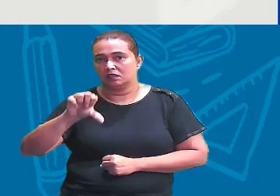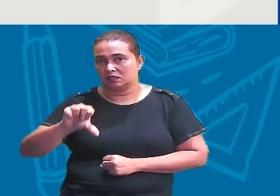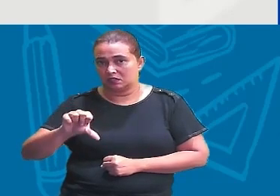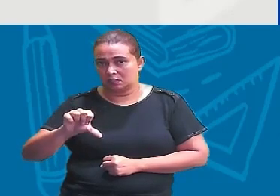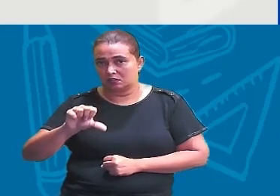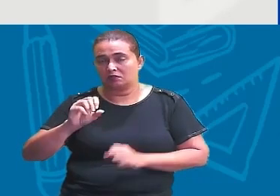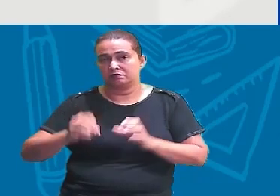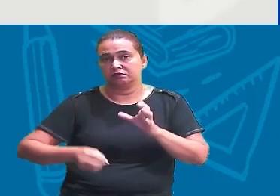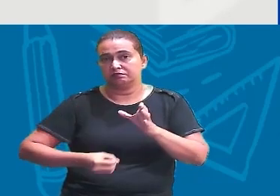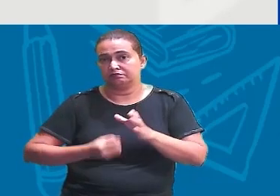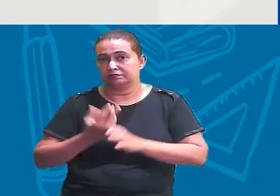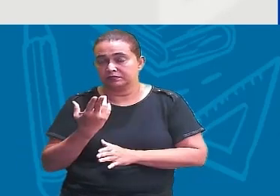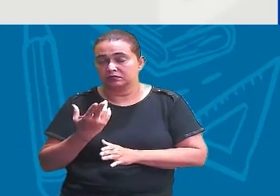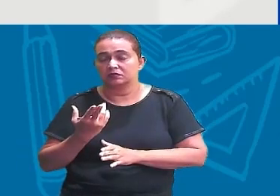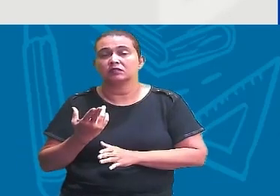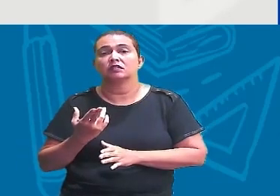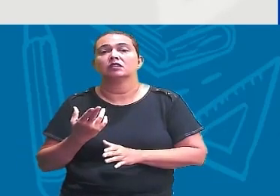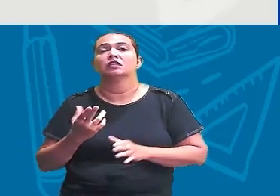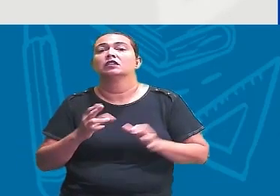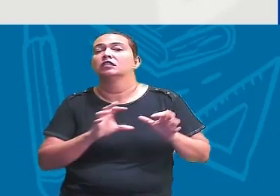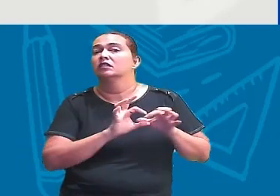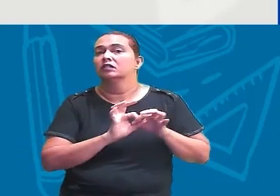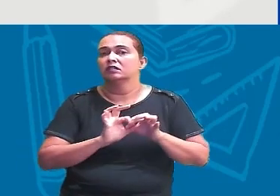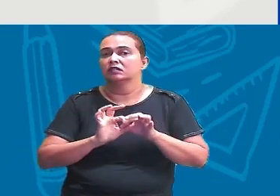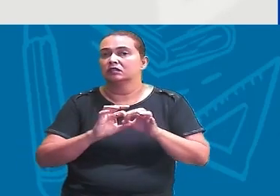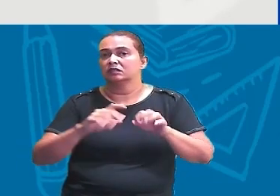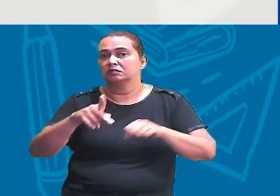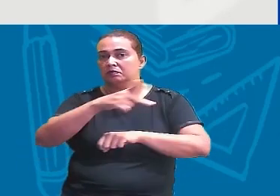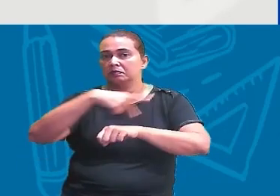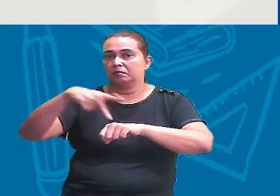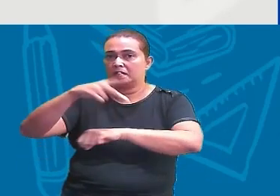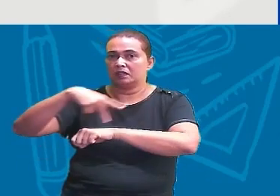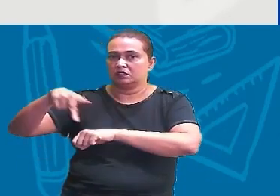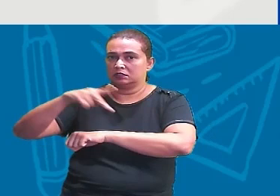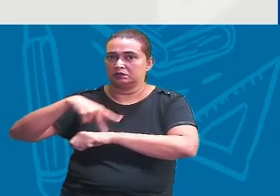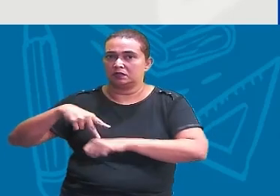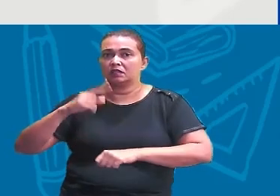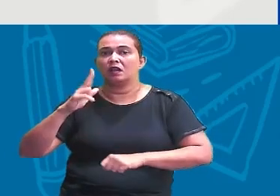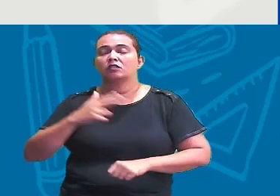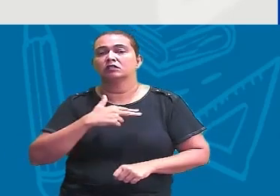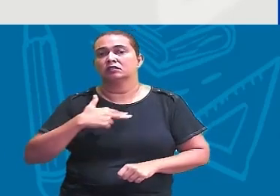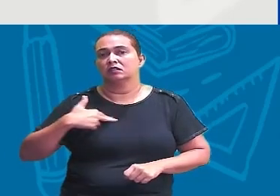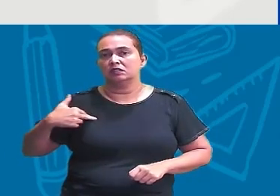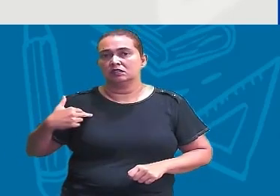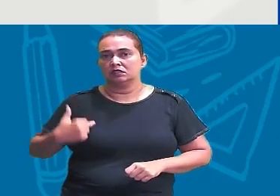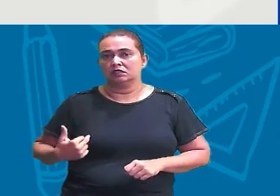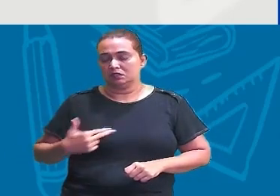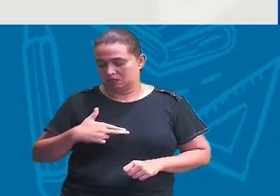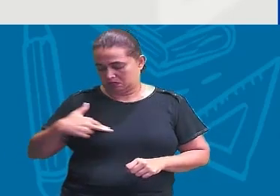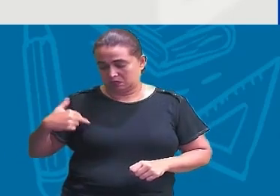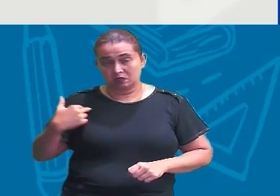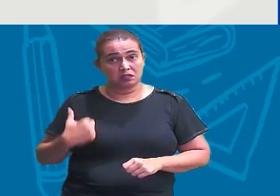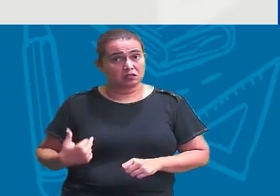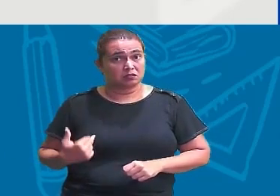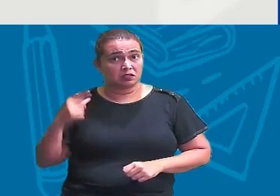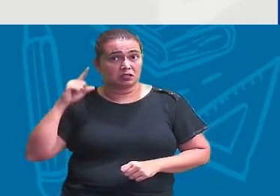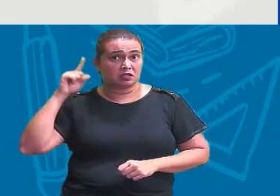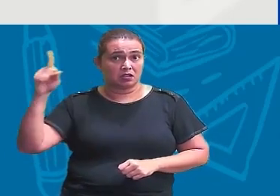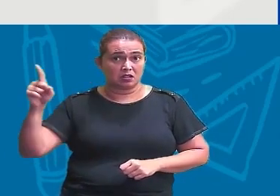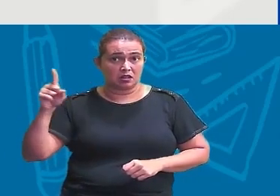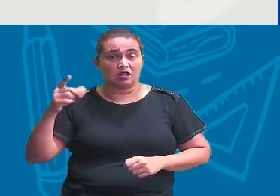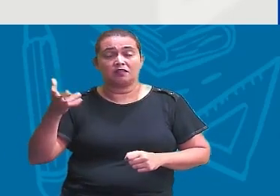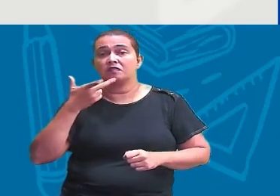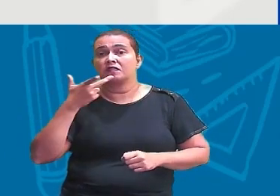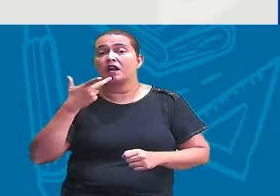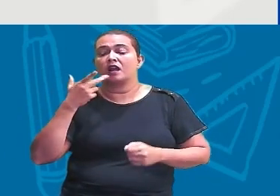Suíça e que teria a responsabilidade de garantir a paz no mundo. Infelizmente, galera, para quem gosta